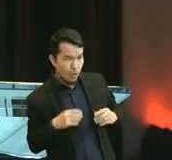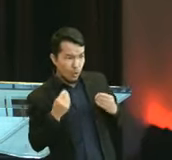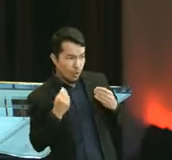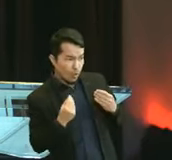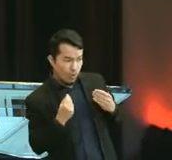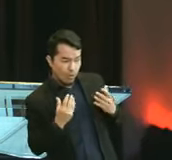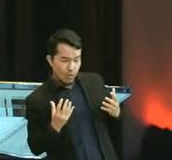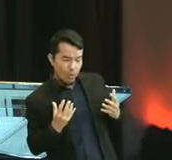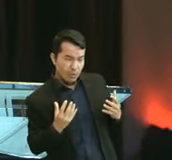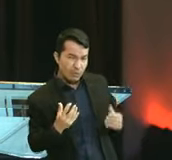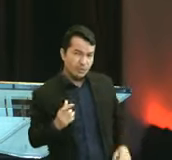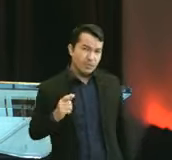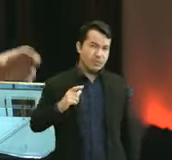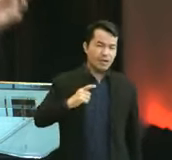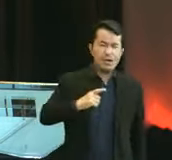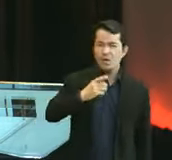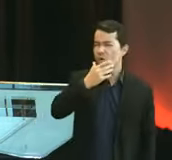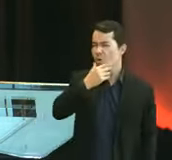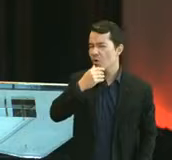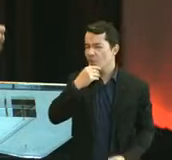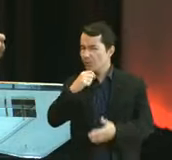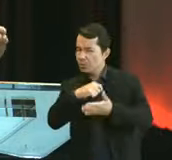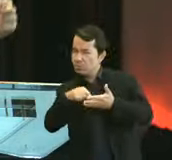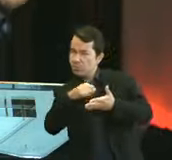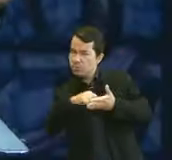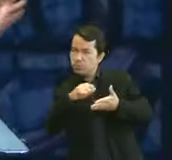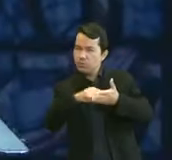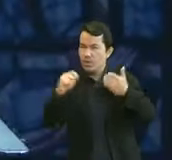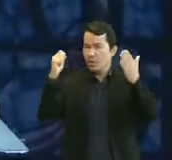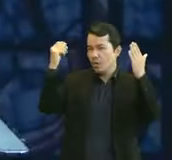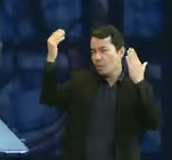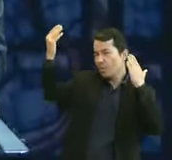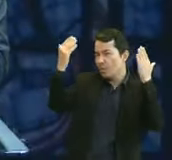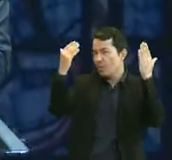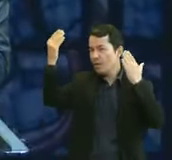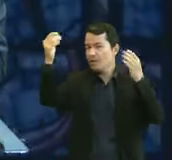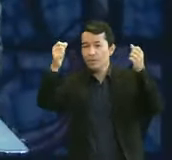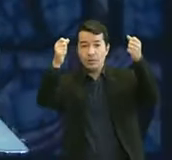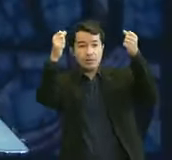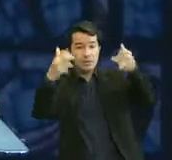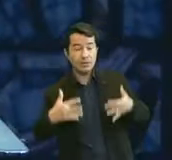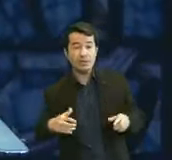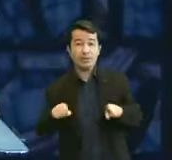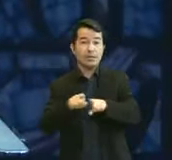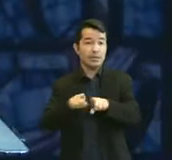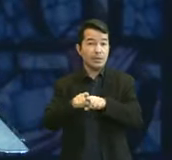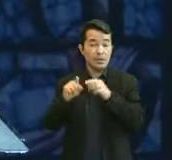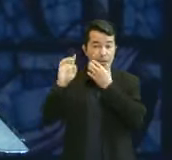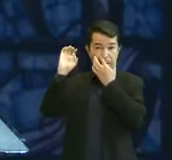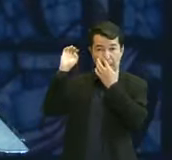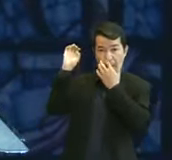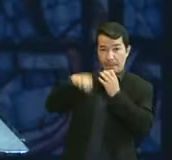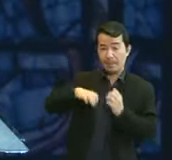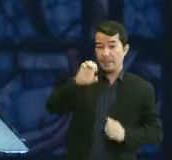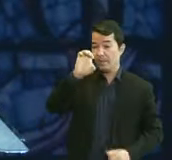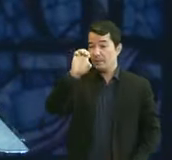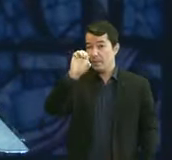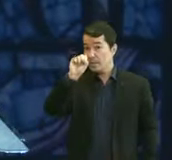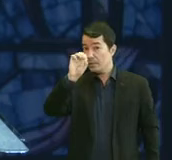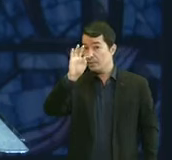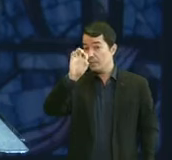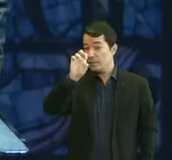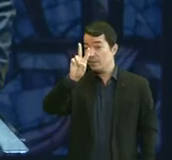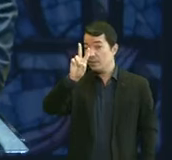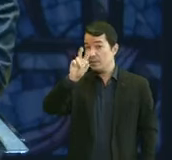respeito de Estevão, vai fazer uma analogia interessante a respeito do seu nome. Existiam 2 palavras gregas